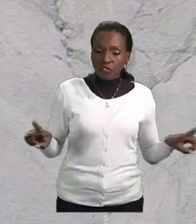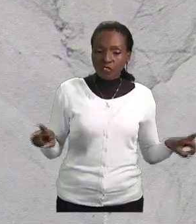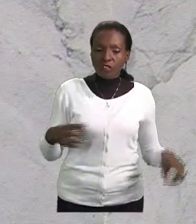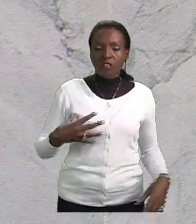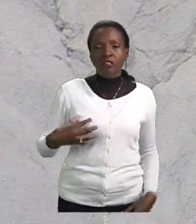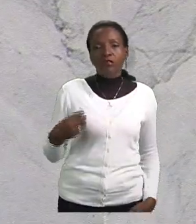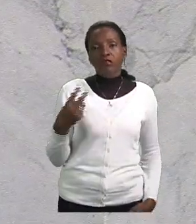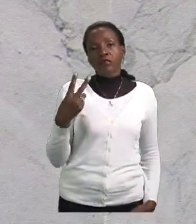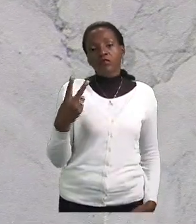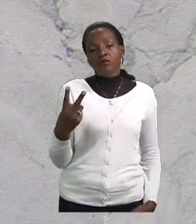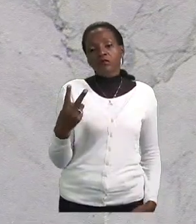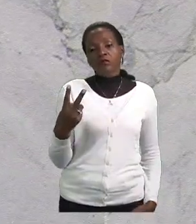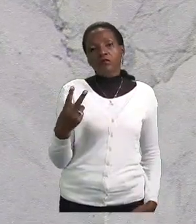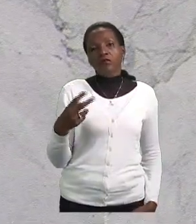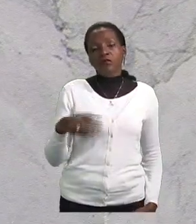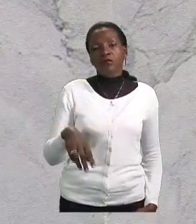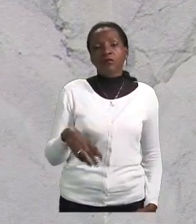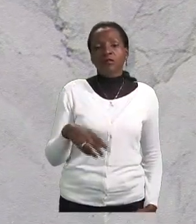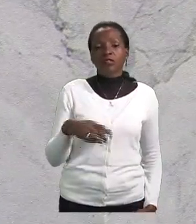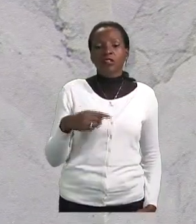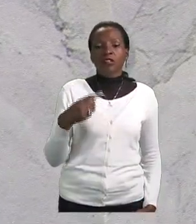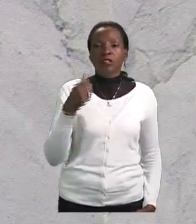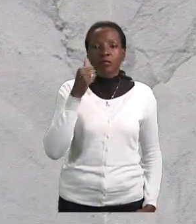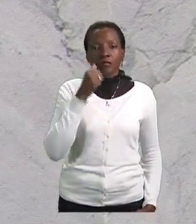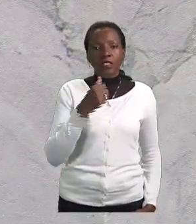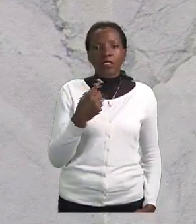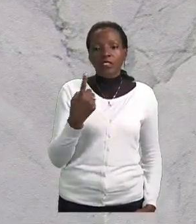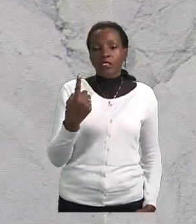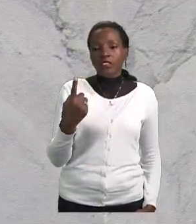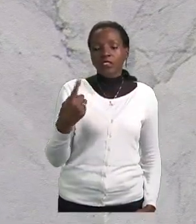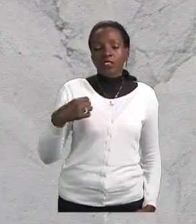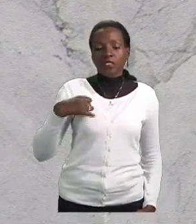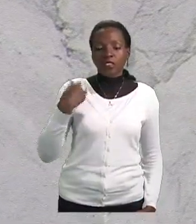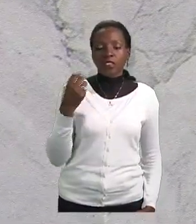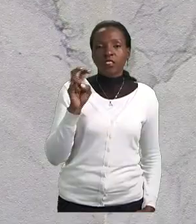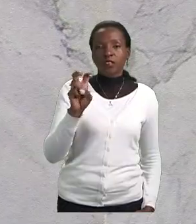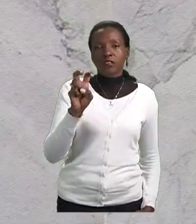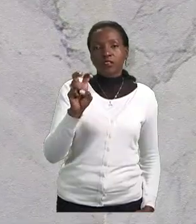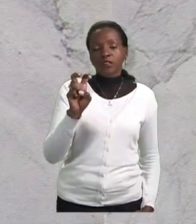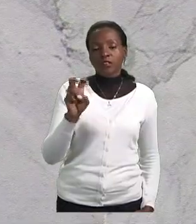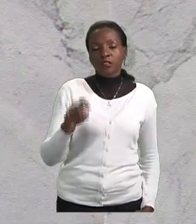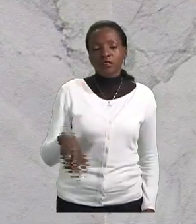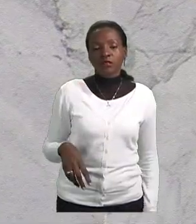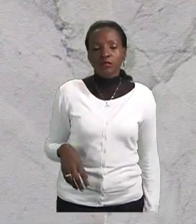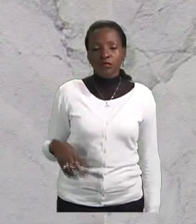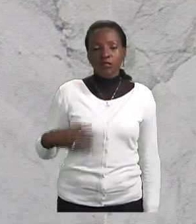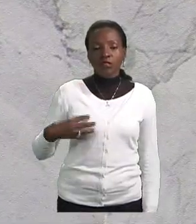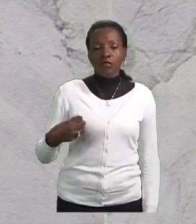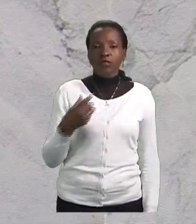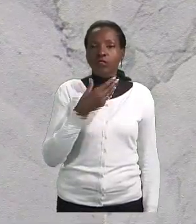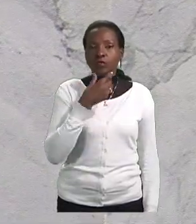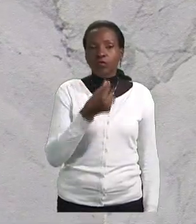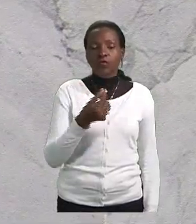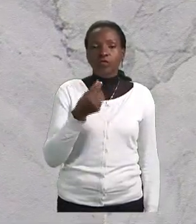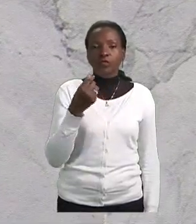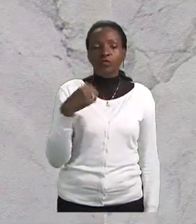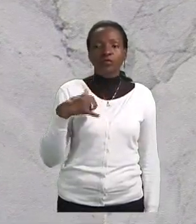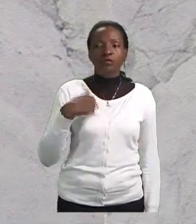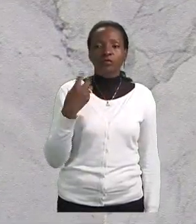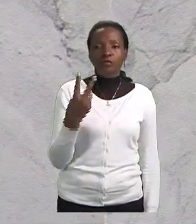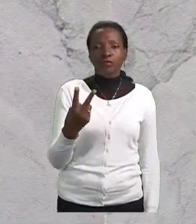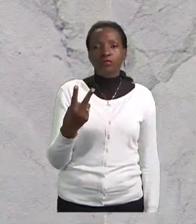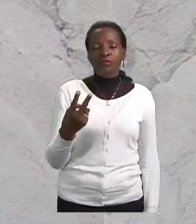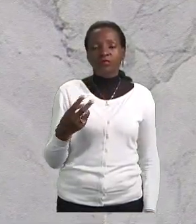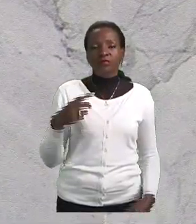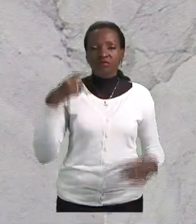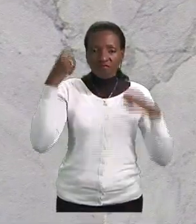anos então essa mas mais uma realidade mais um policial militar morto no nosso brasil e infelizmente ninguém se preocupa as autoridades não